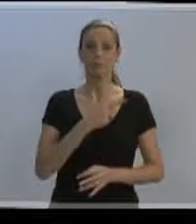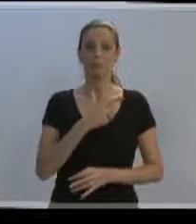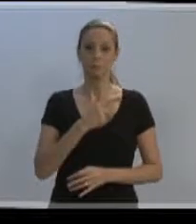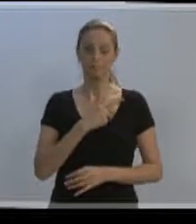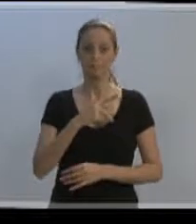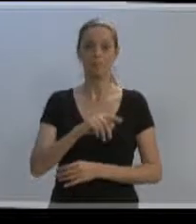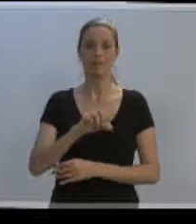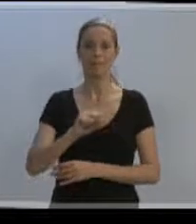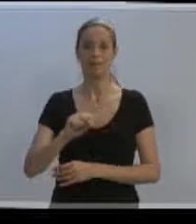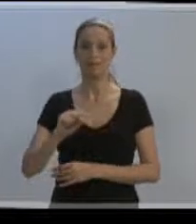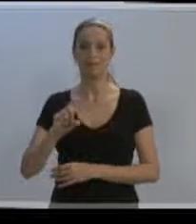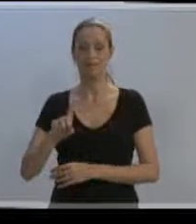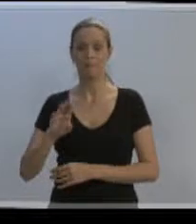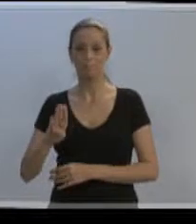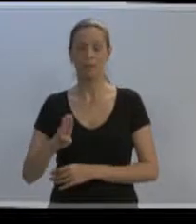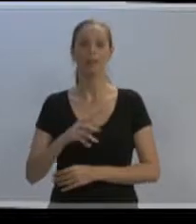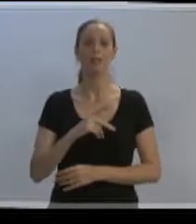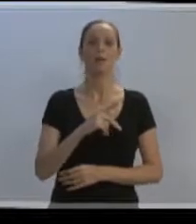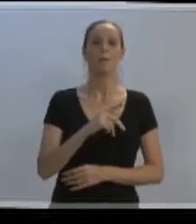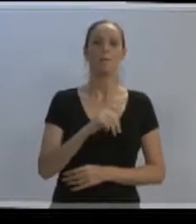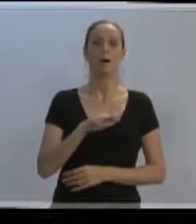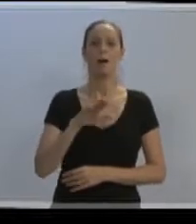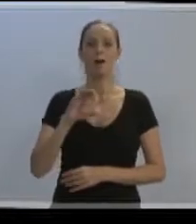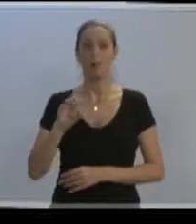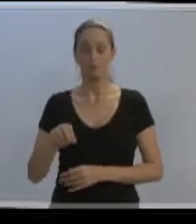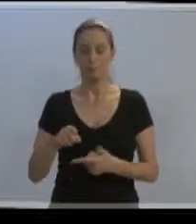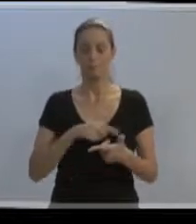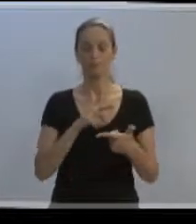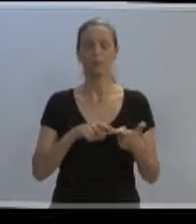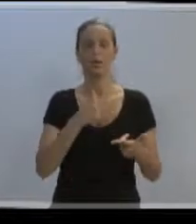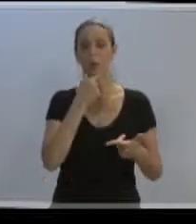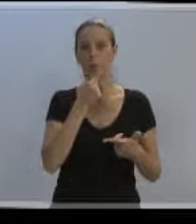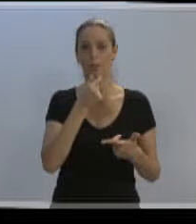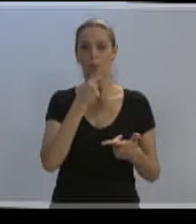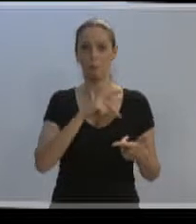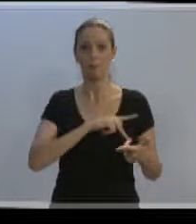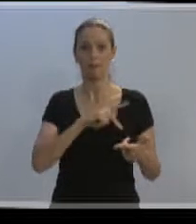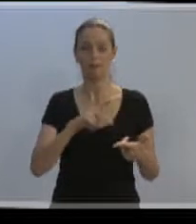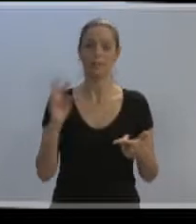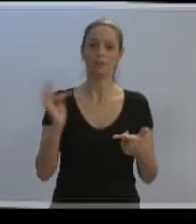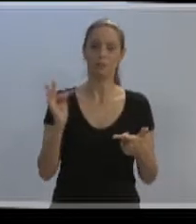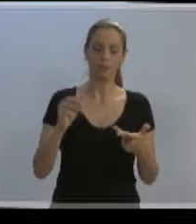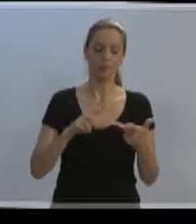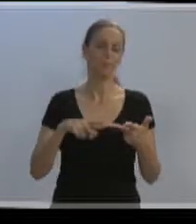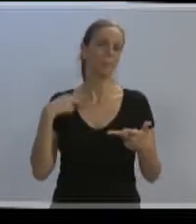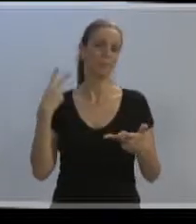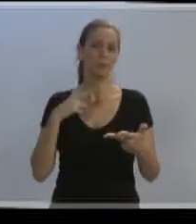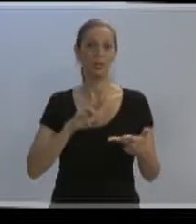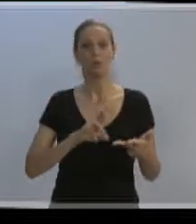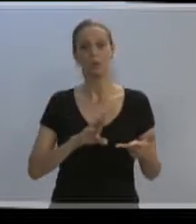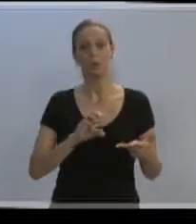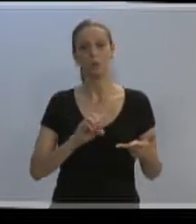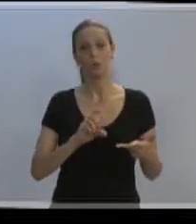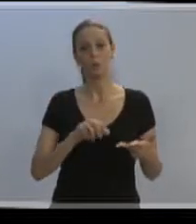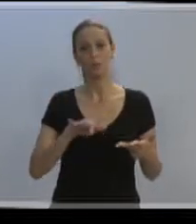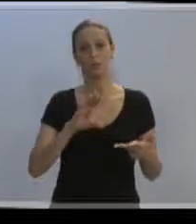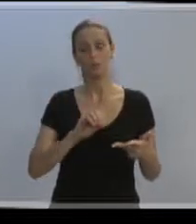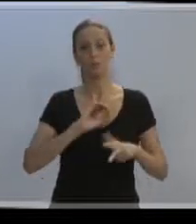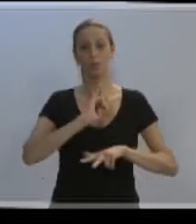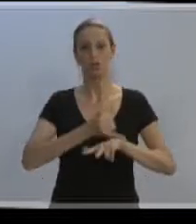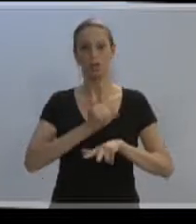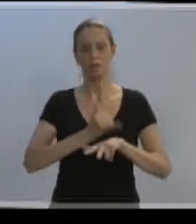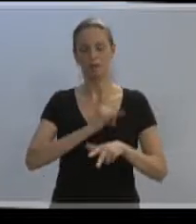aqui, Paulinho Bornhausen, nós tivemos aí a presença também do prefeito de Timbó, do vereador Rodrigo Coelho de Joinville, que esteve